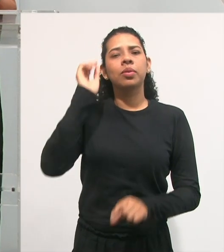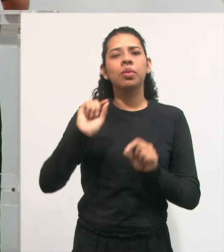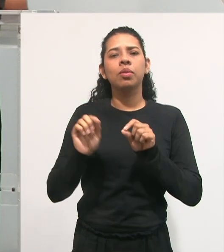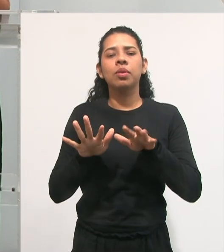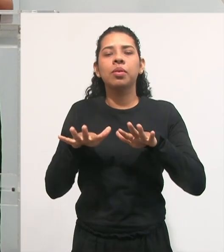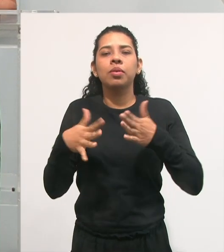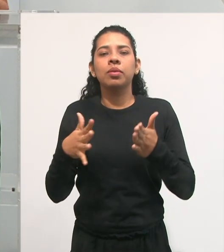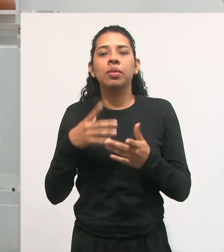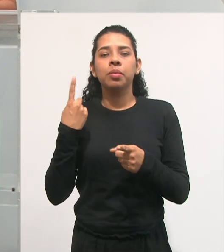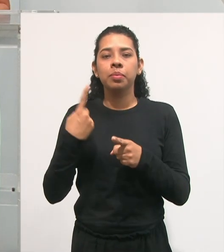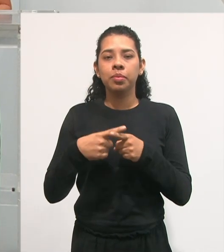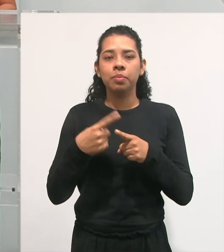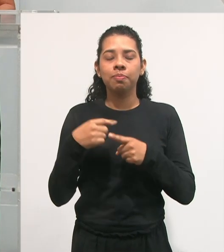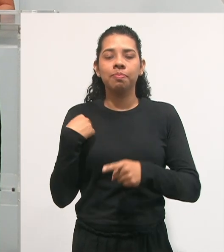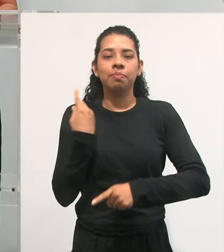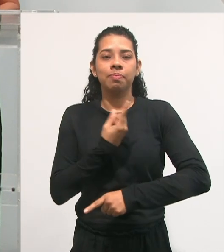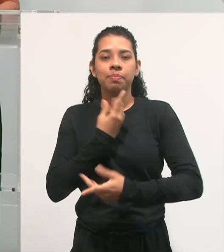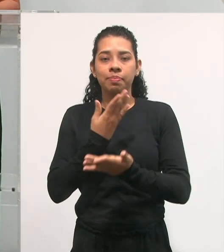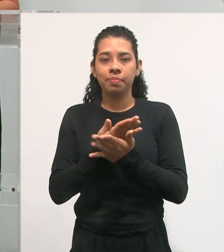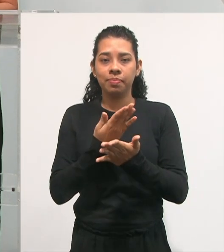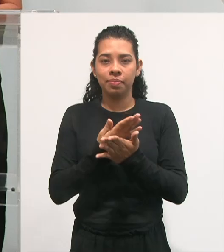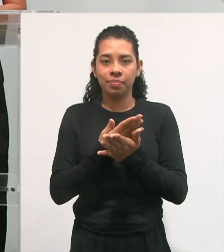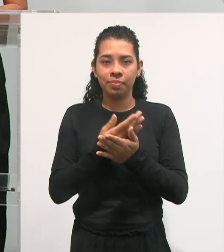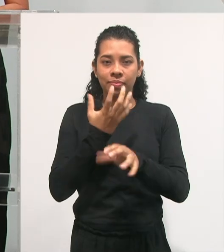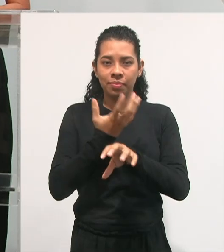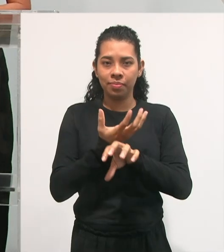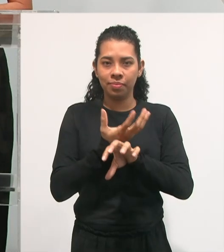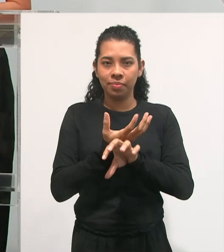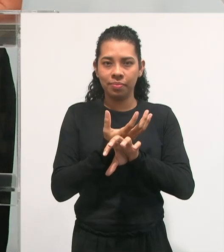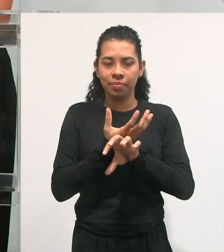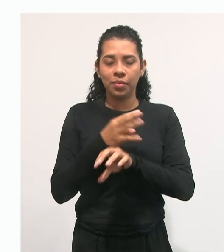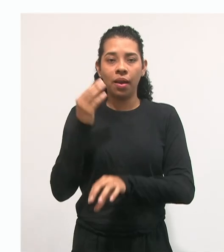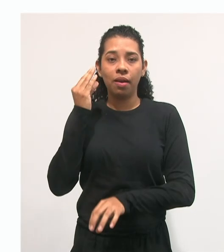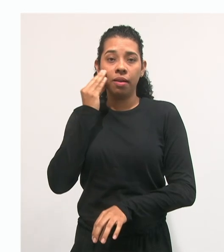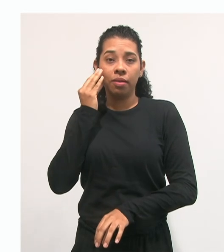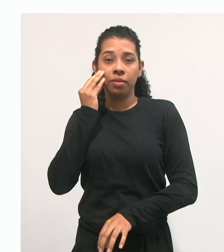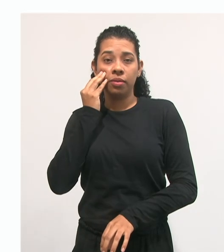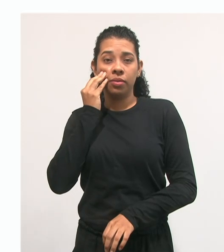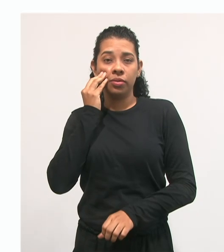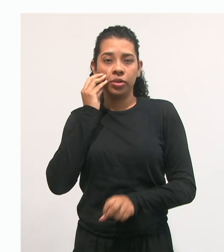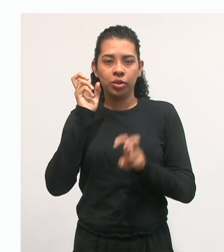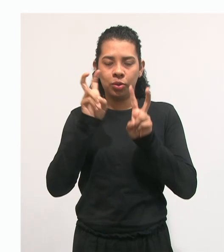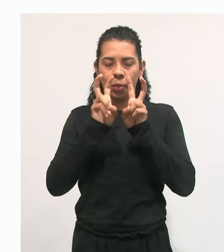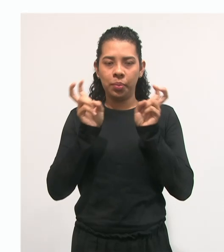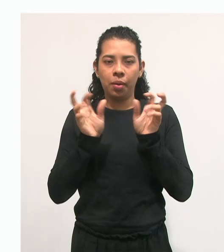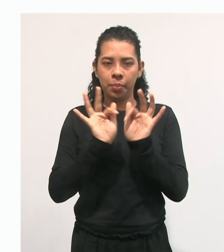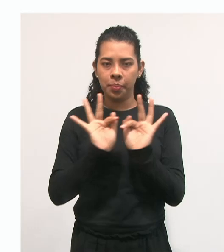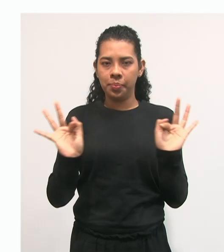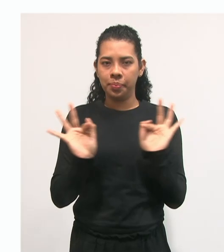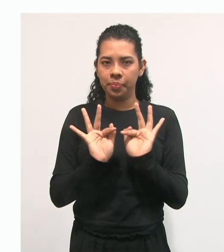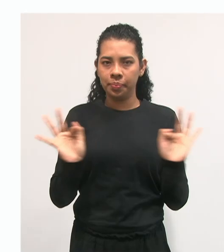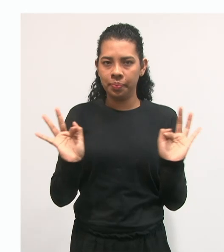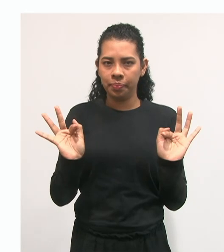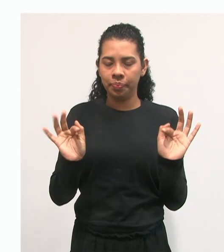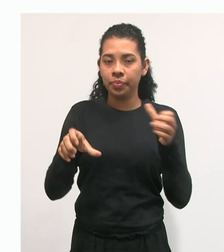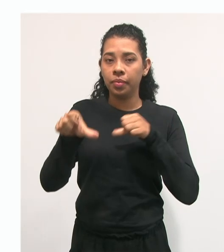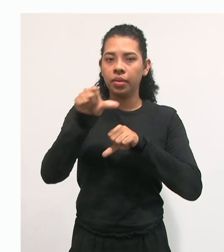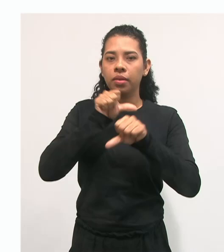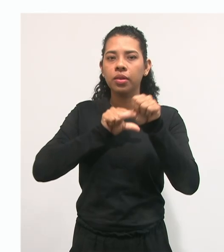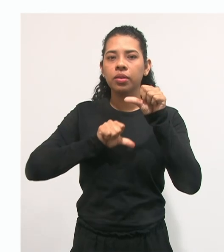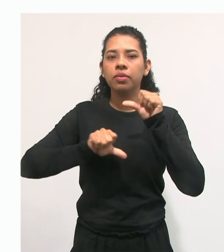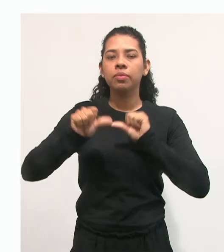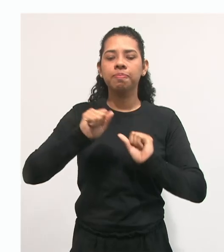que a gente está estudando essa disciplina. Libânio ele diz o seguinte, vamos aqui para o slide. A transformação